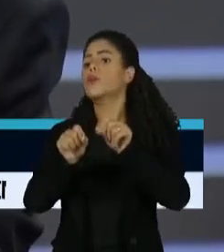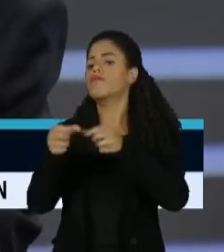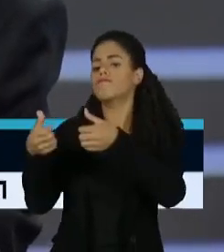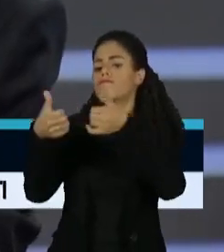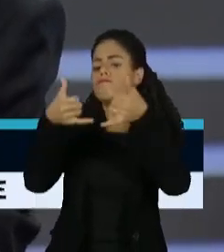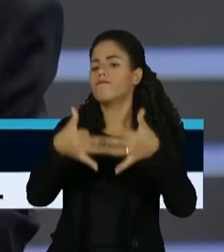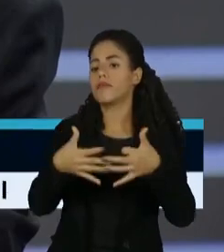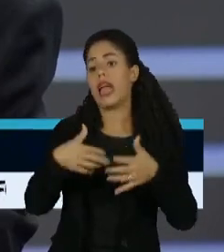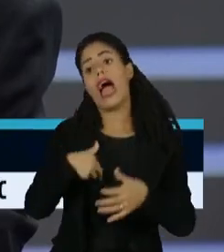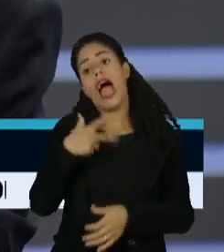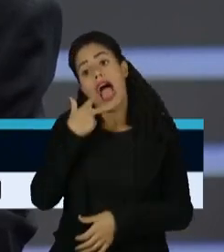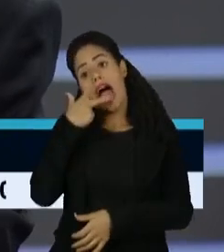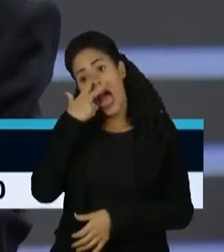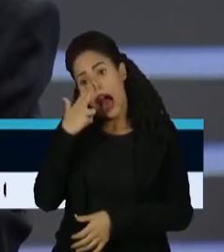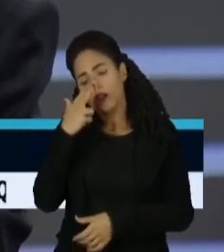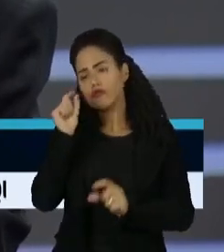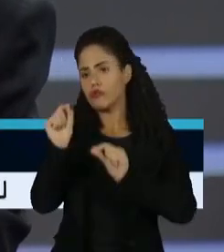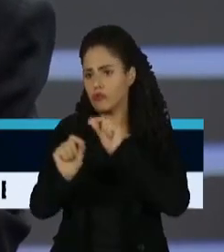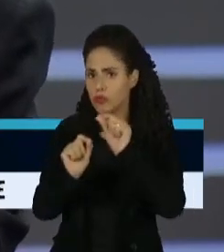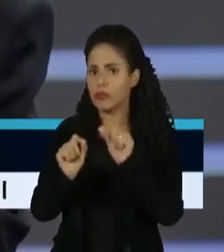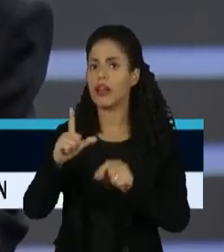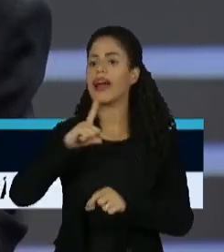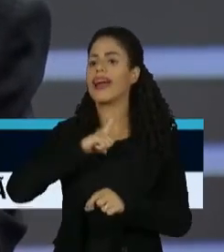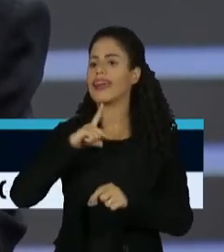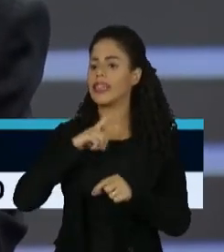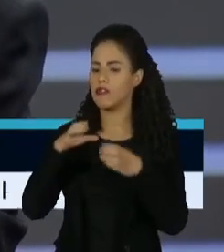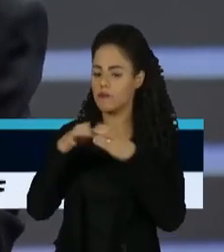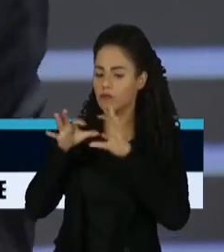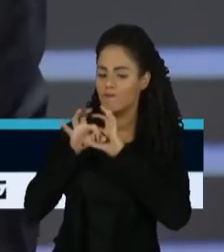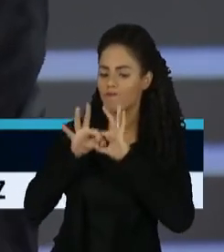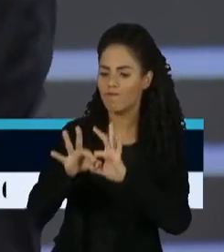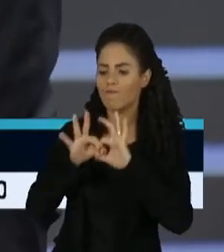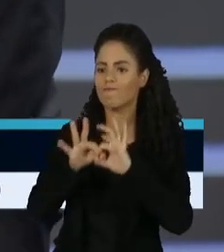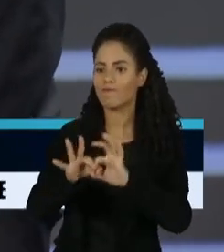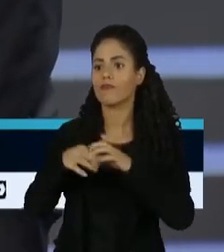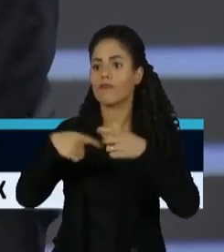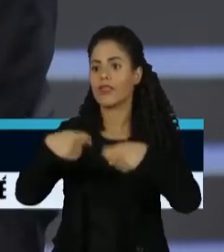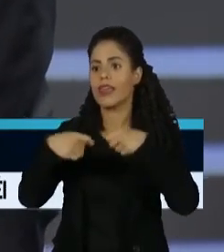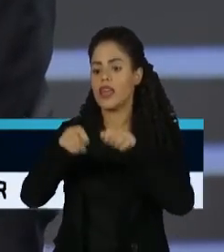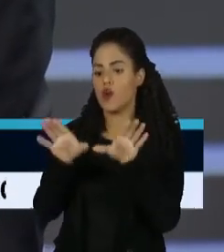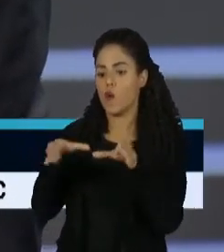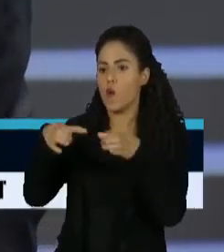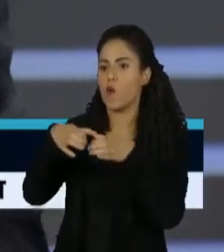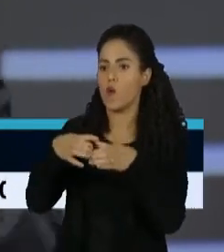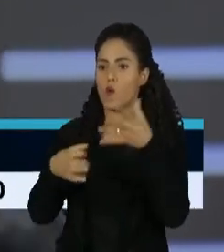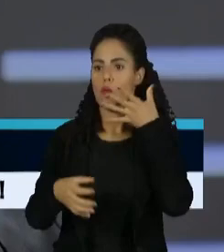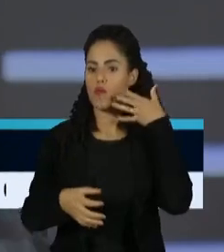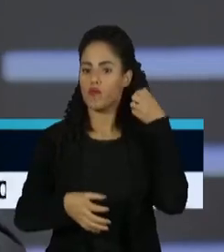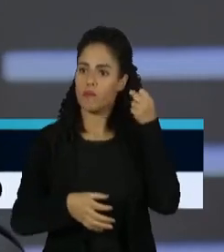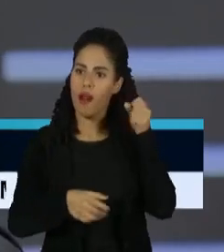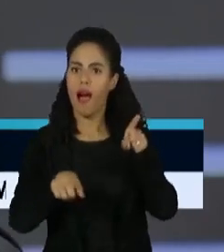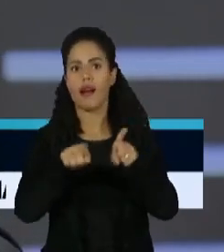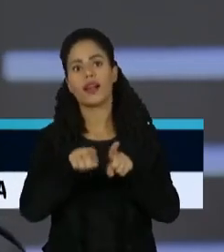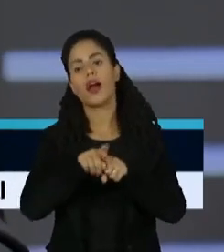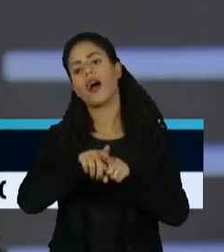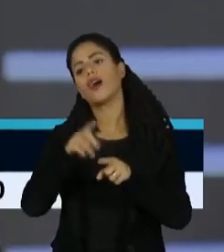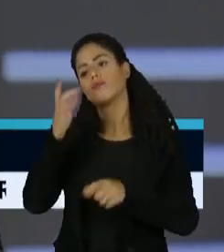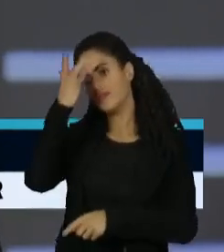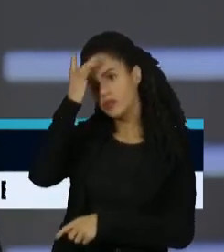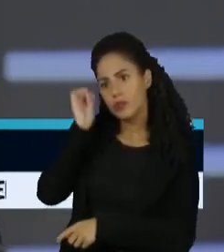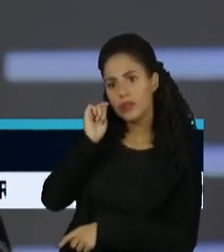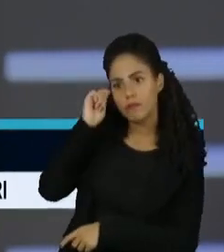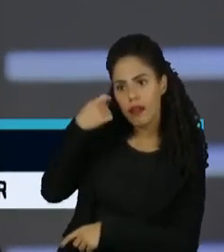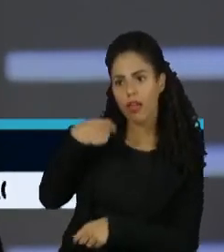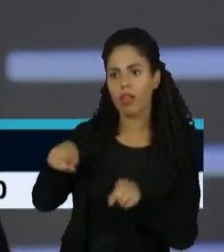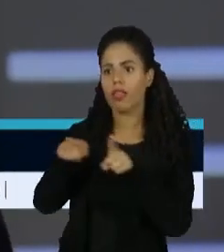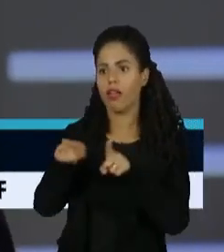dizer, me parece, que há um vínculo de necessidade entre grupos não brancos ou mulheres, ou qualquer